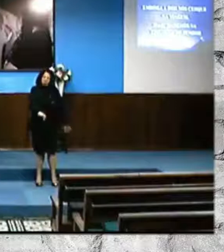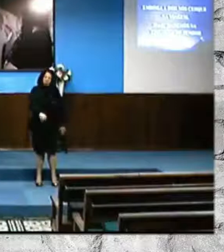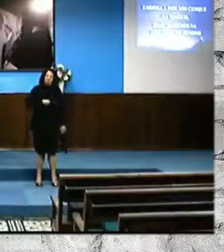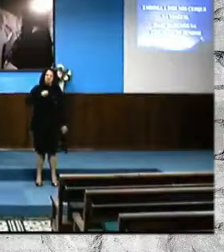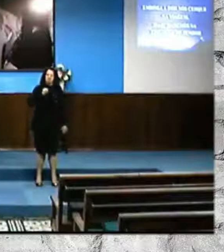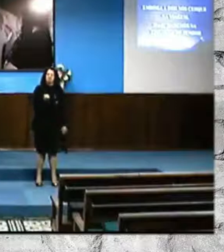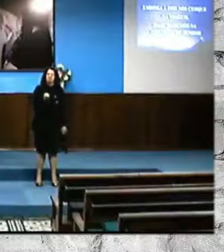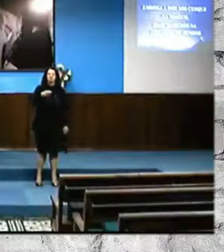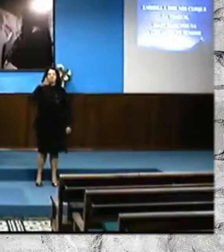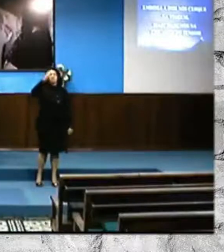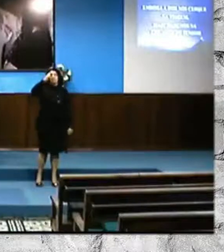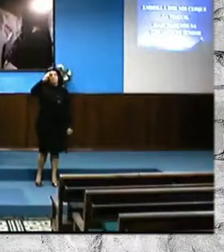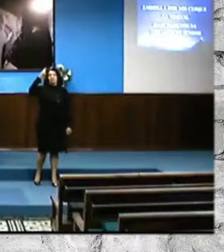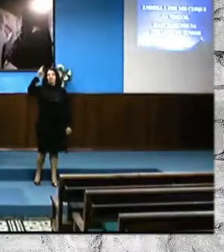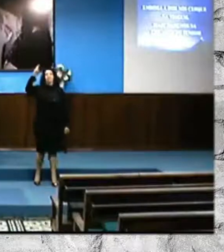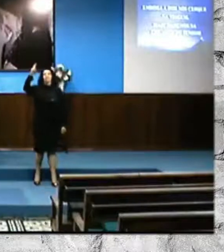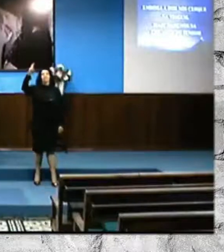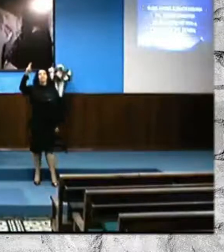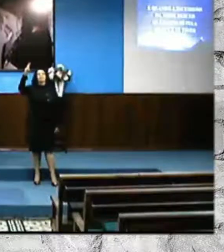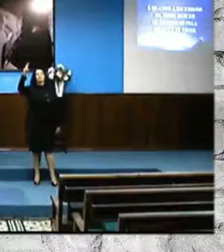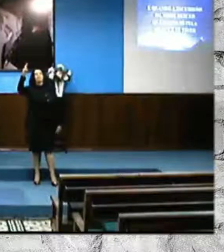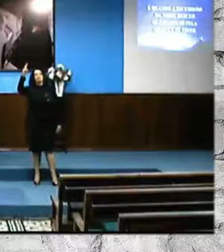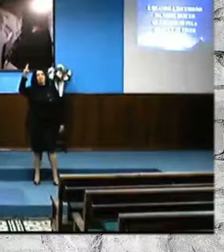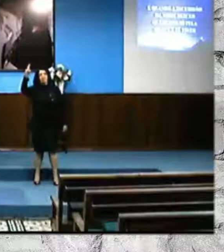marcharemos na coragem do Senhor.